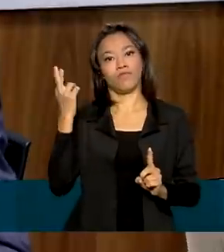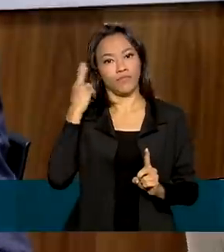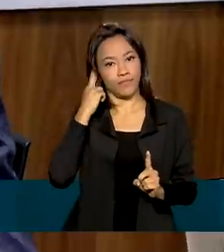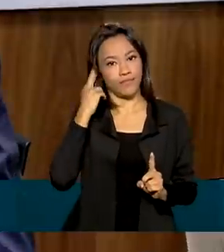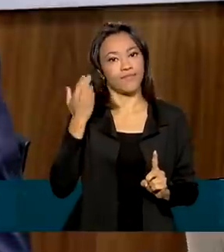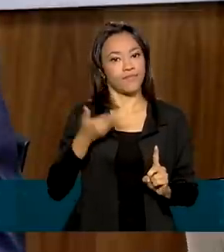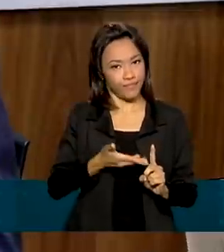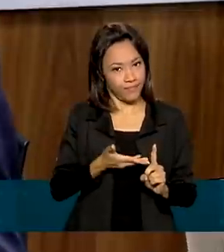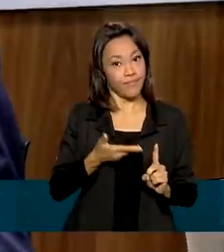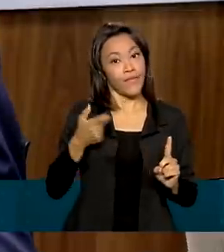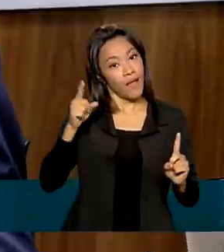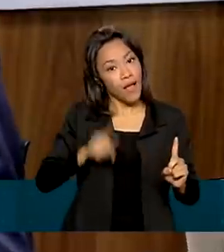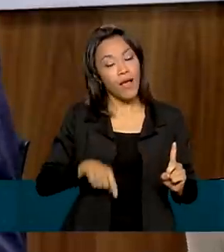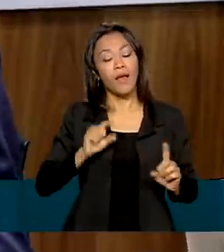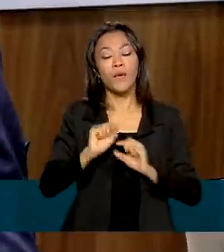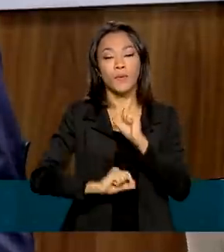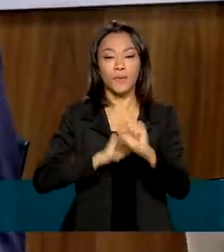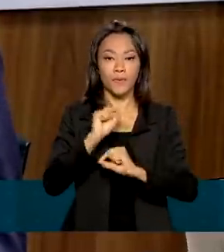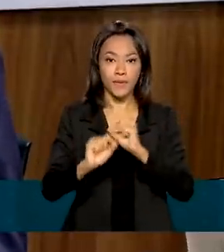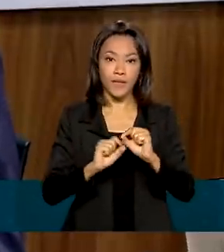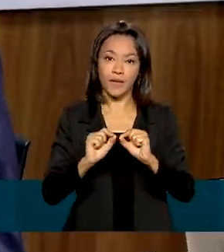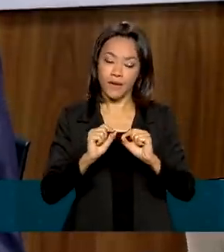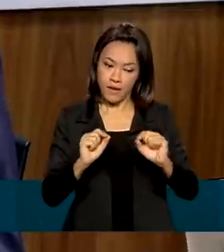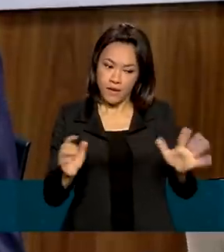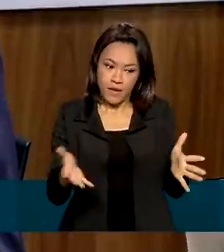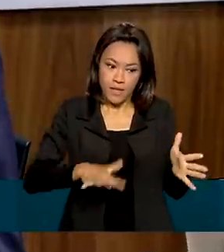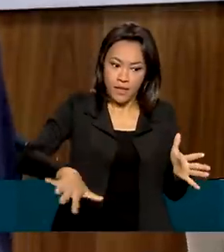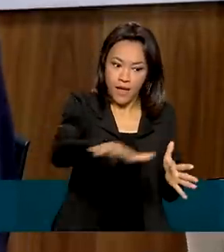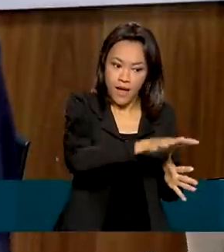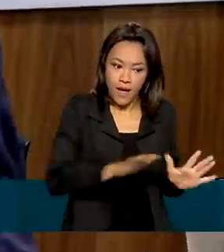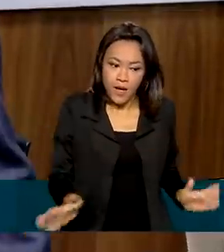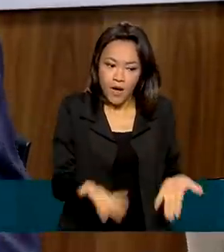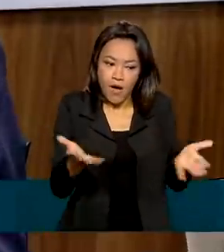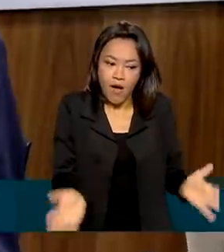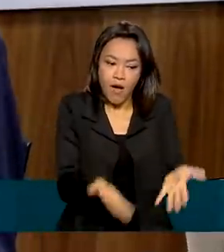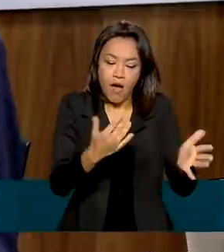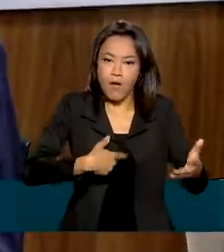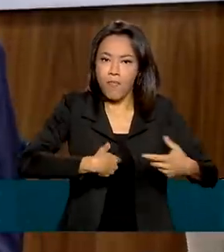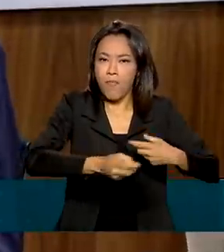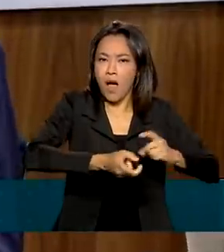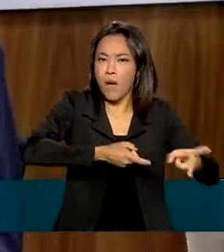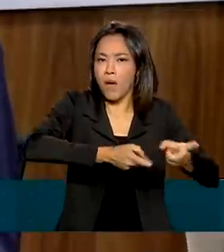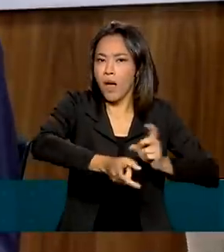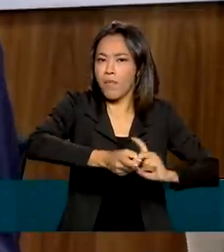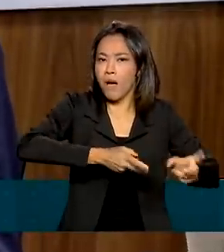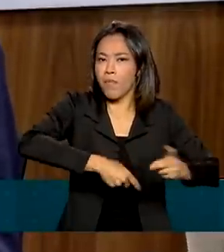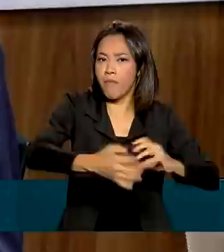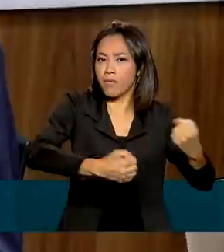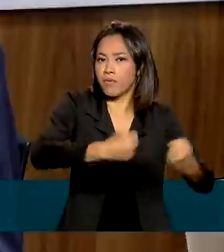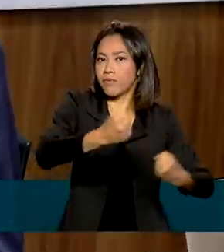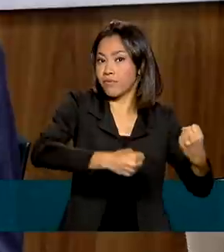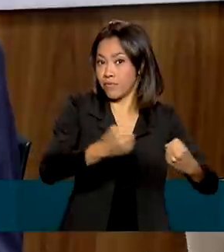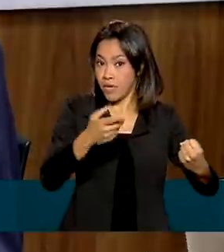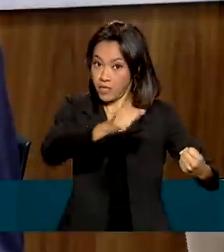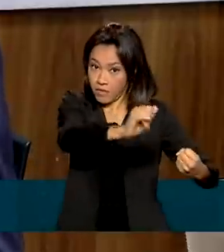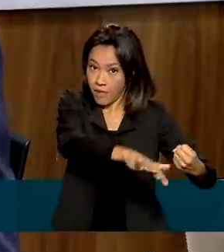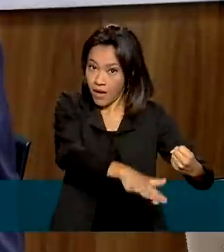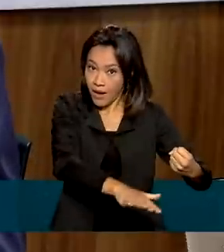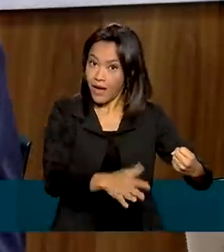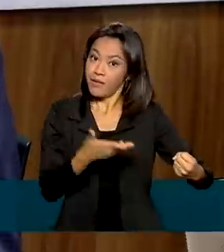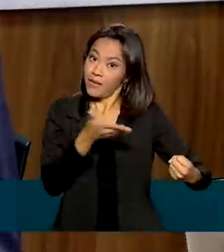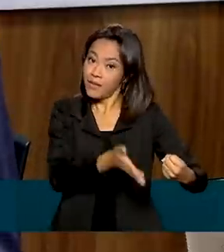isso que você vende se ajuda a Lu no mercado automobilístico porque é em sendo um pouco mais barato o preço dessa mercadoria